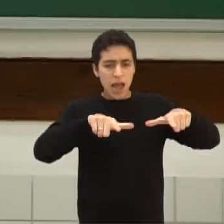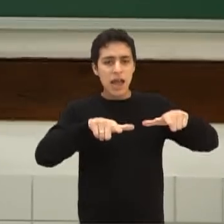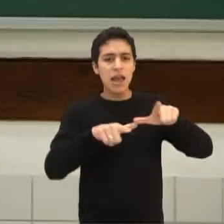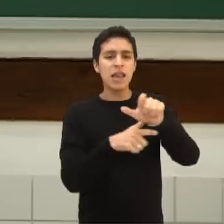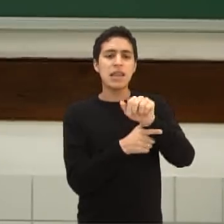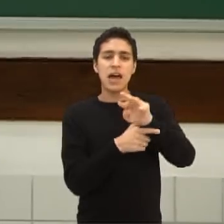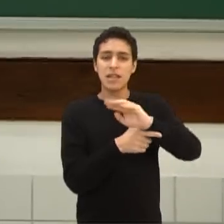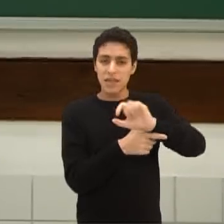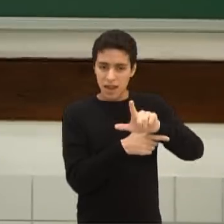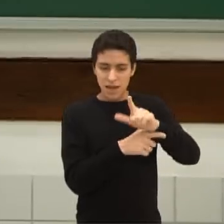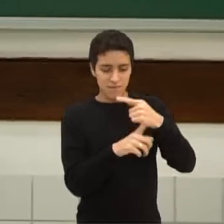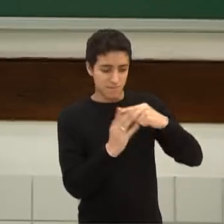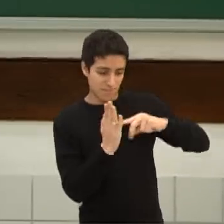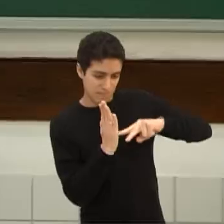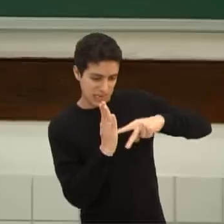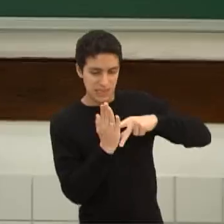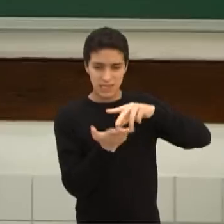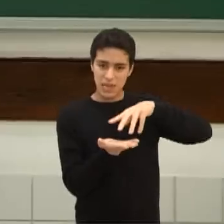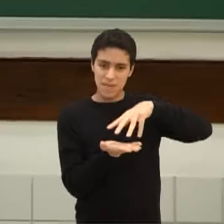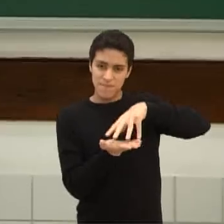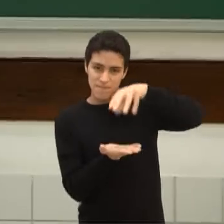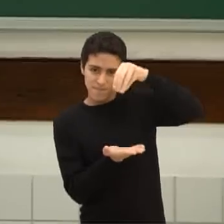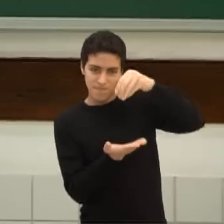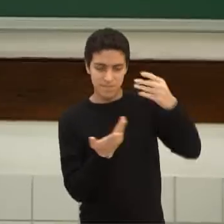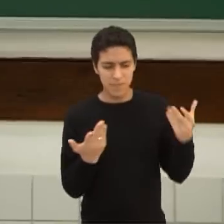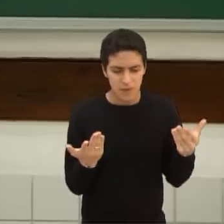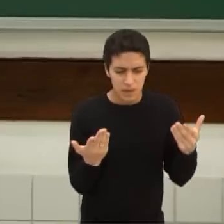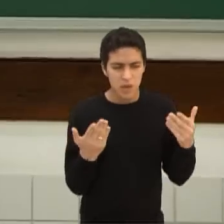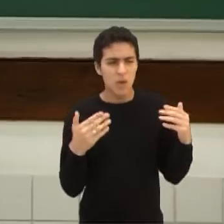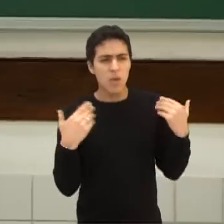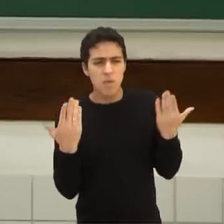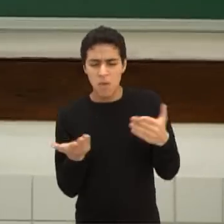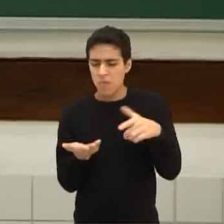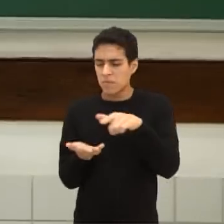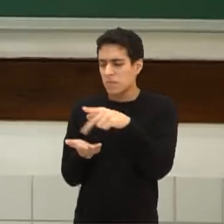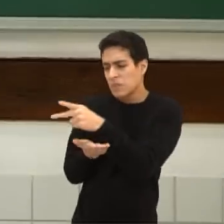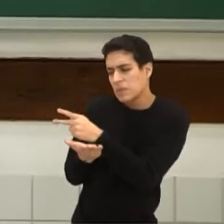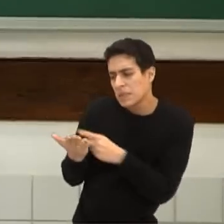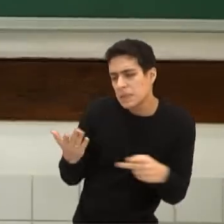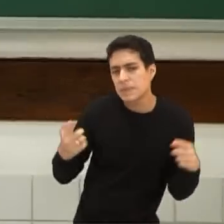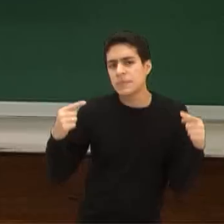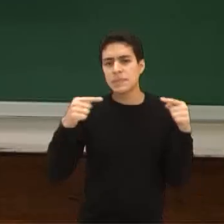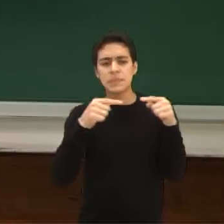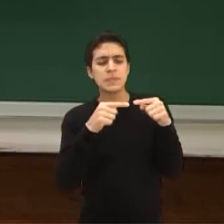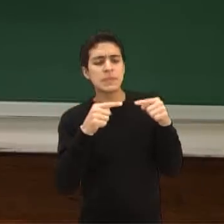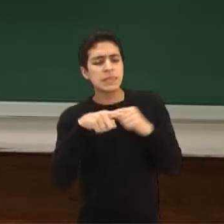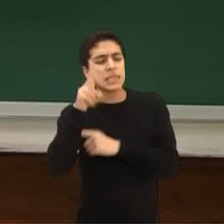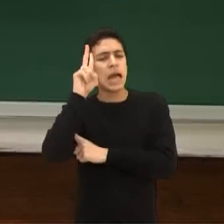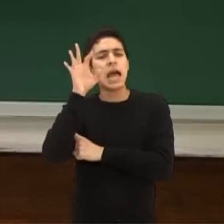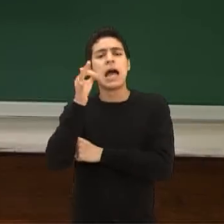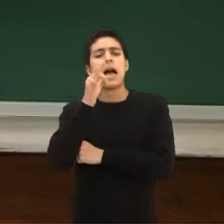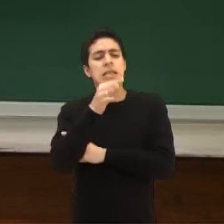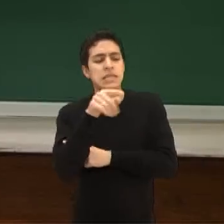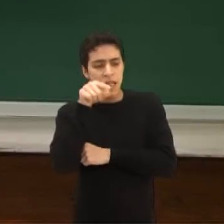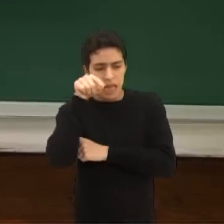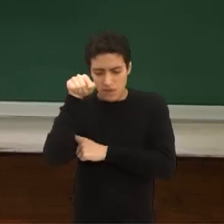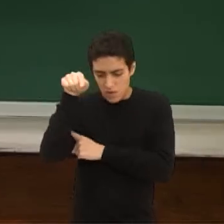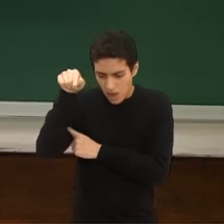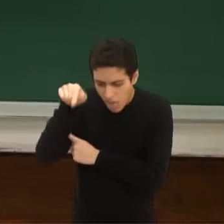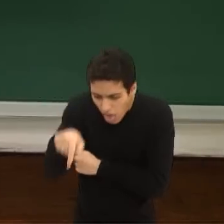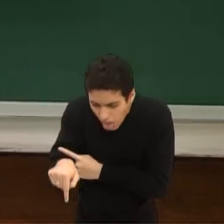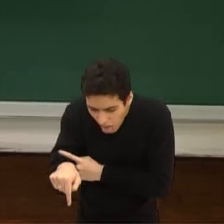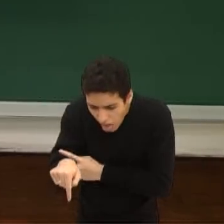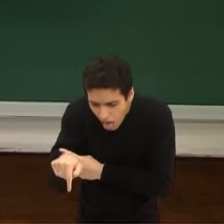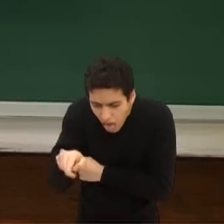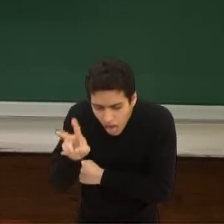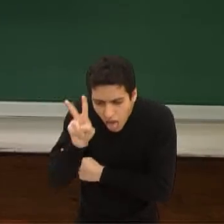uma pirâmide. Qual é a planificação que vai lembrar esta pirâmide